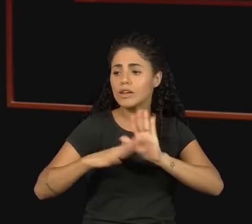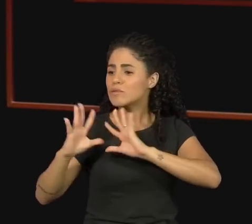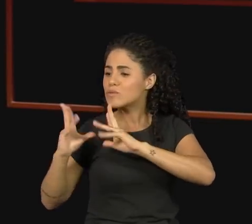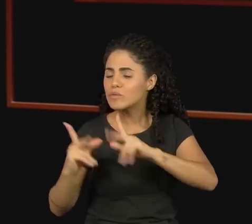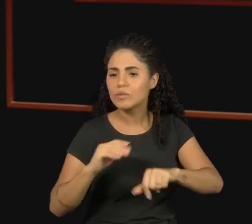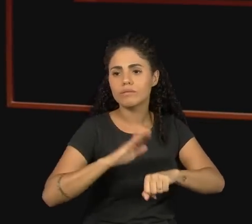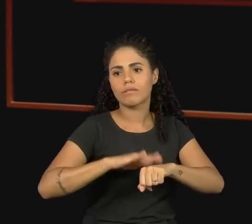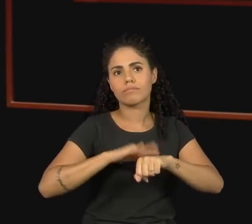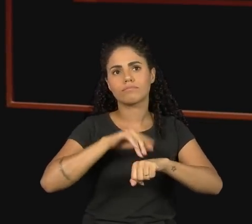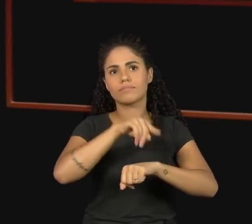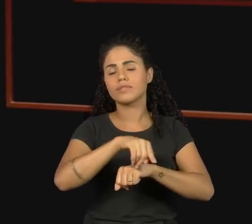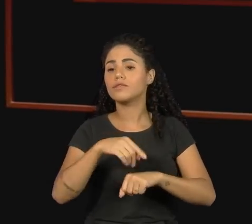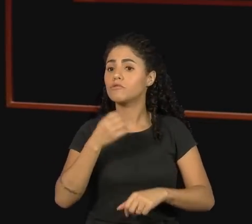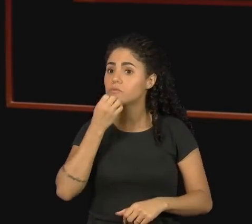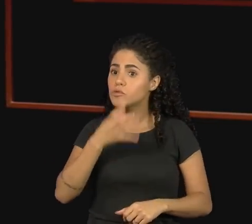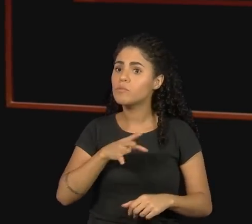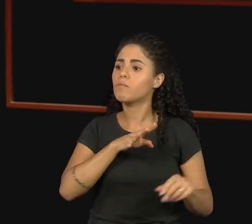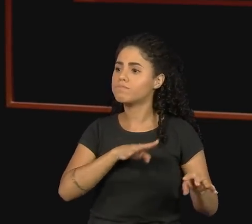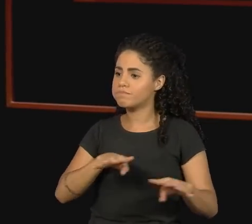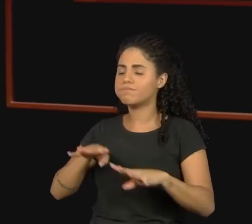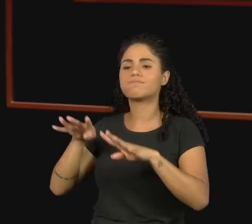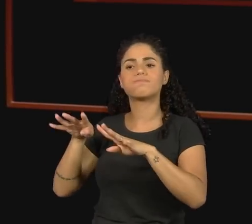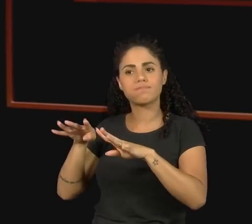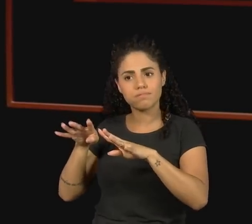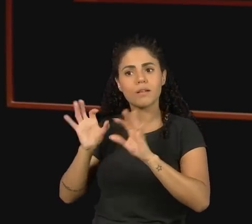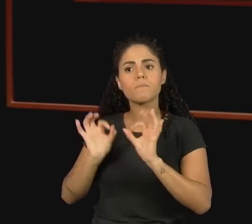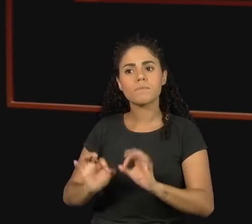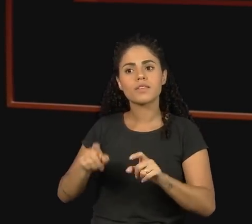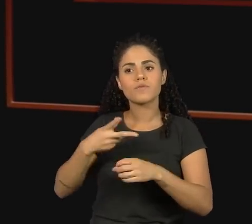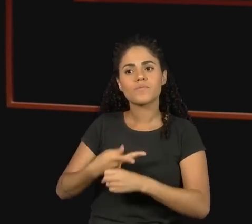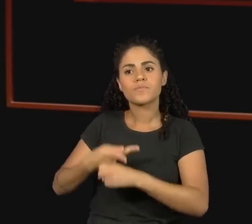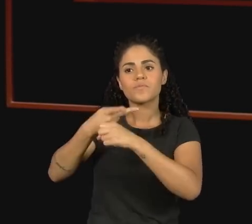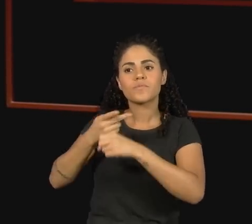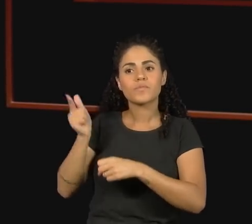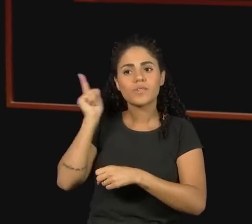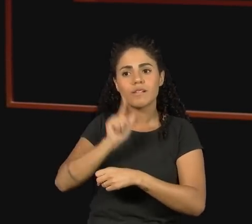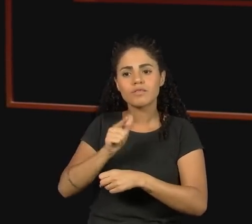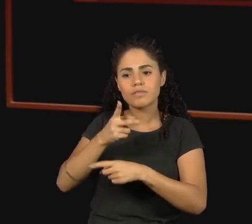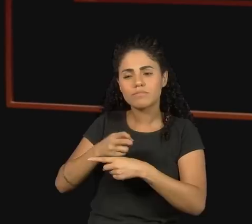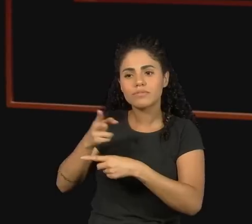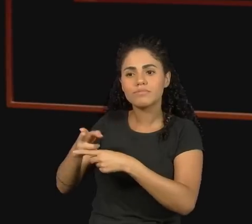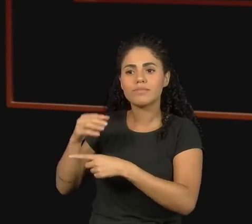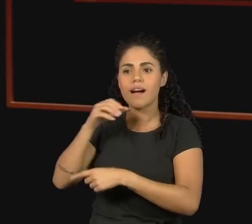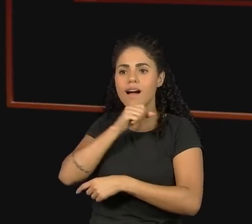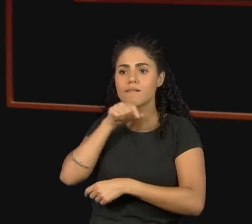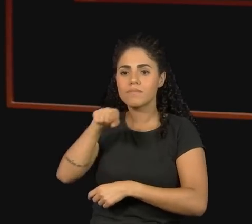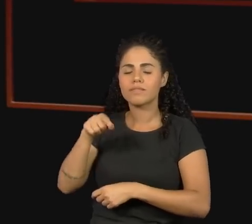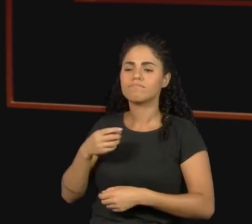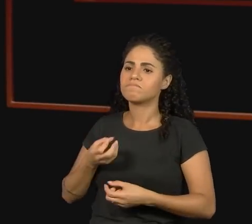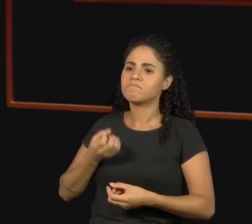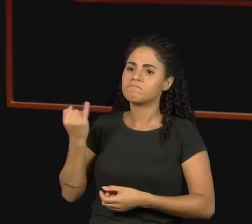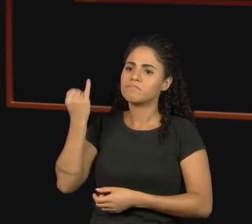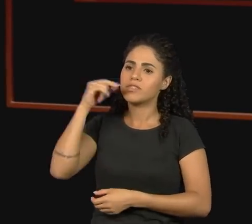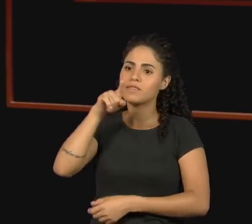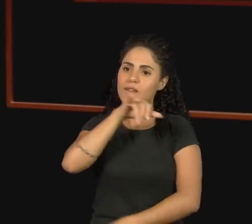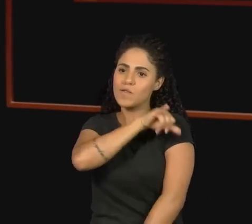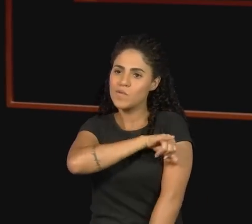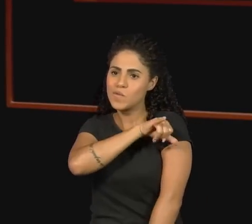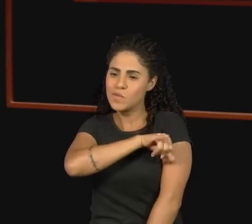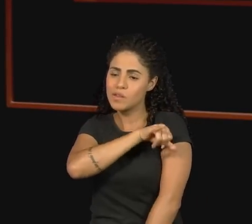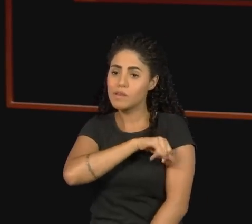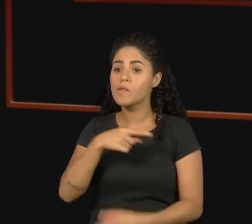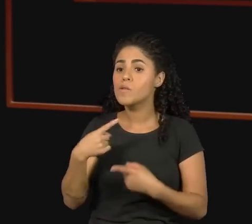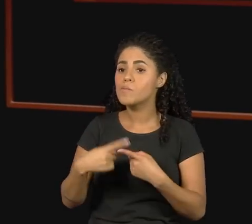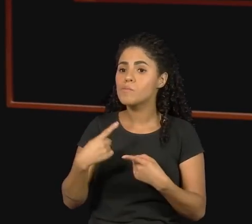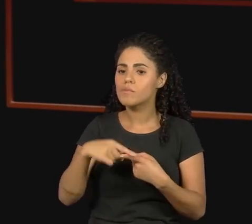obra que acabou ganhando esse festival de websérie que é tão especial e tão forte ali no Rio, porque